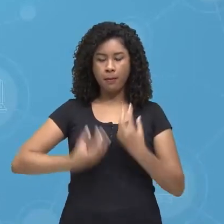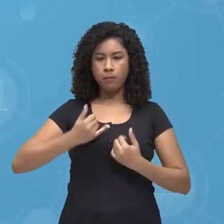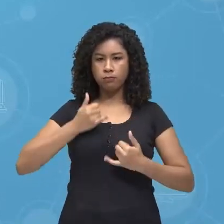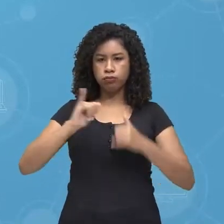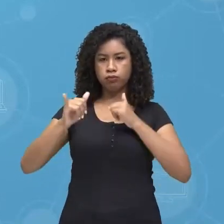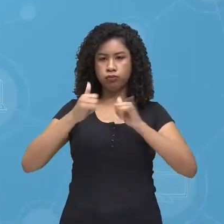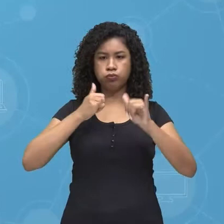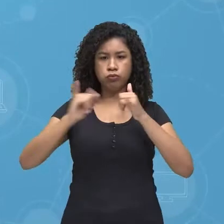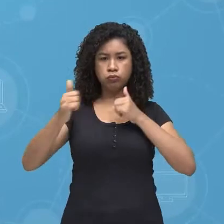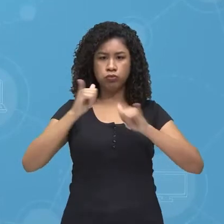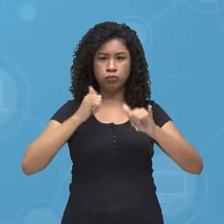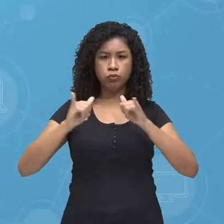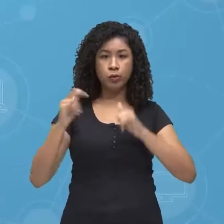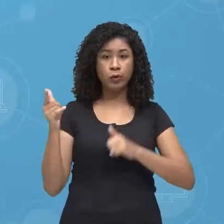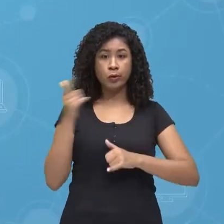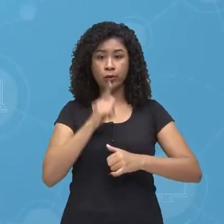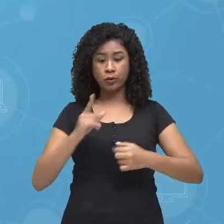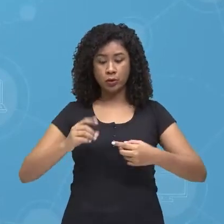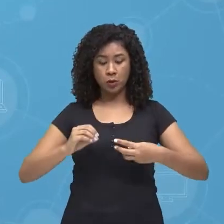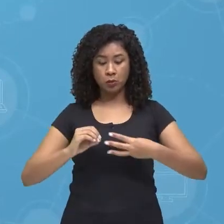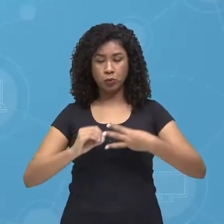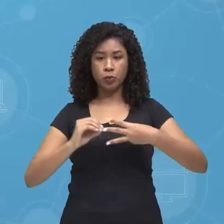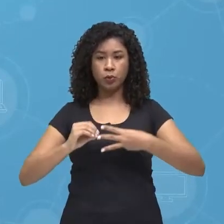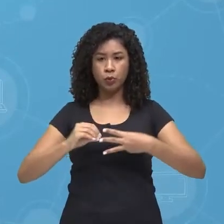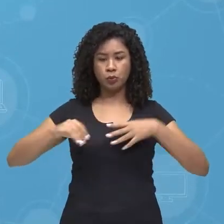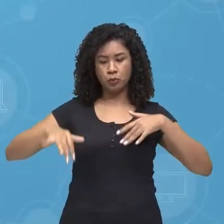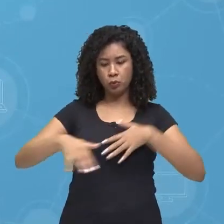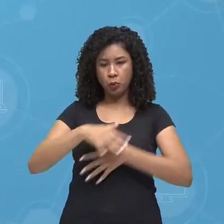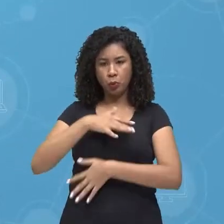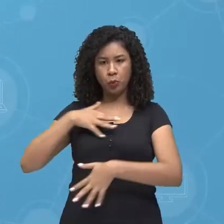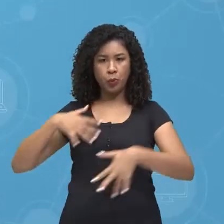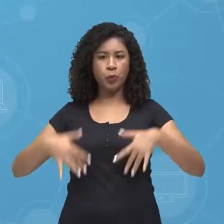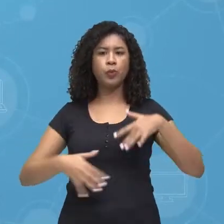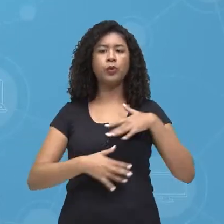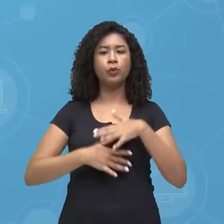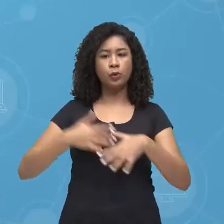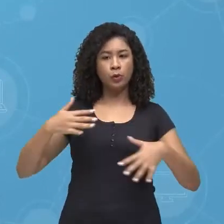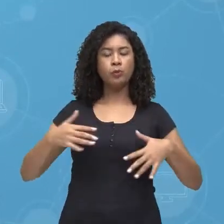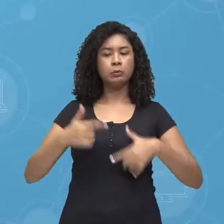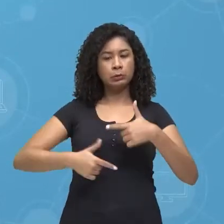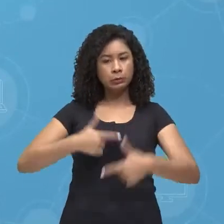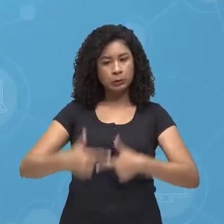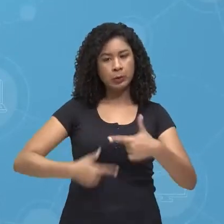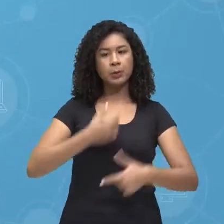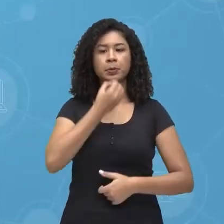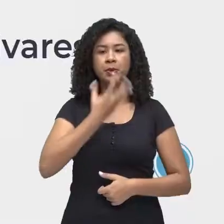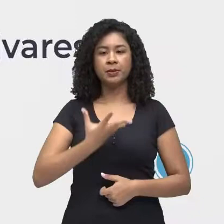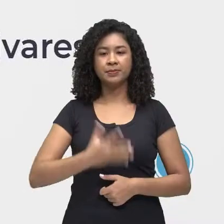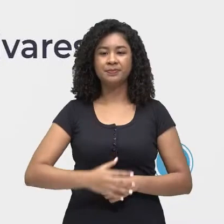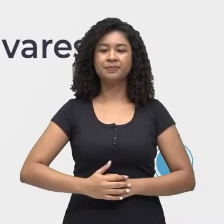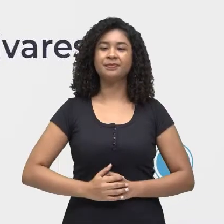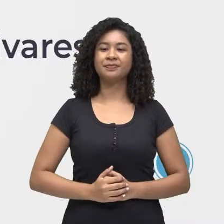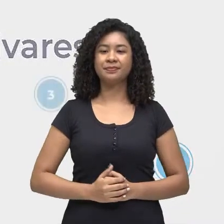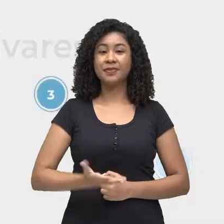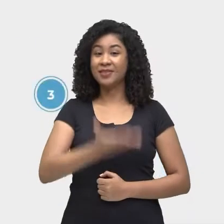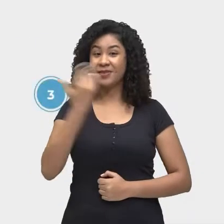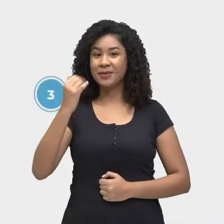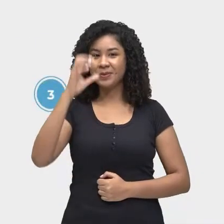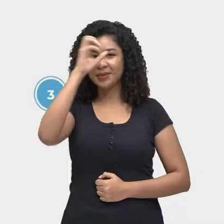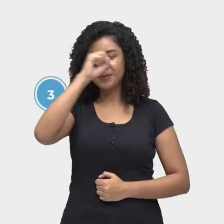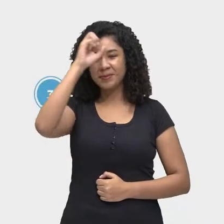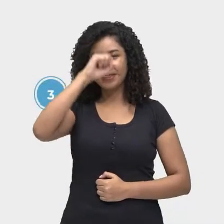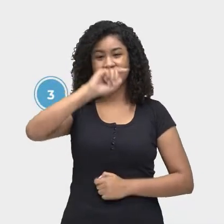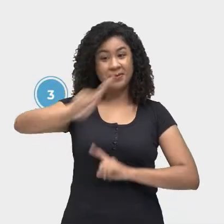reações dentro do nosso corpo funcionem, certo? Então, vamos aí saber um pouquinho mais sobre o nosso sistema digestório. Então, o